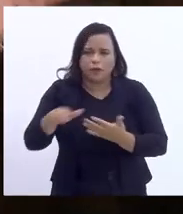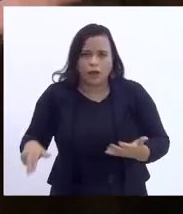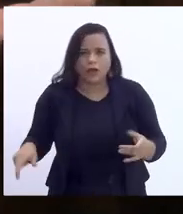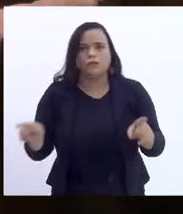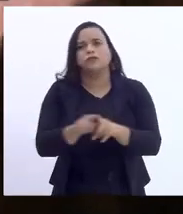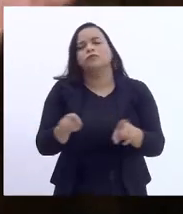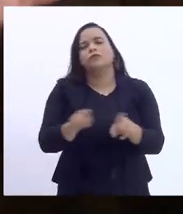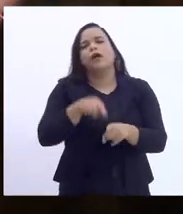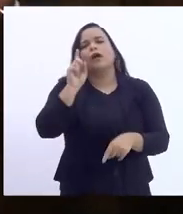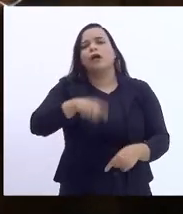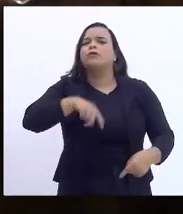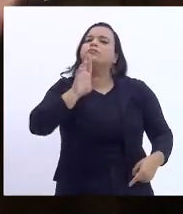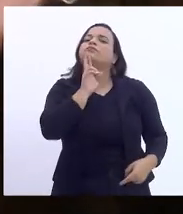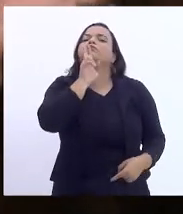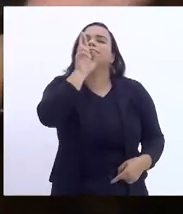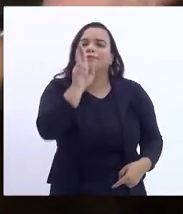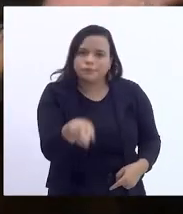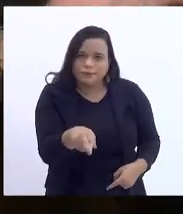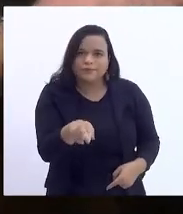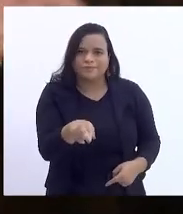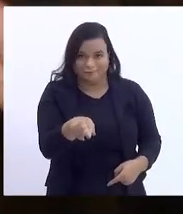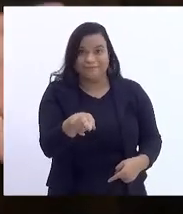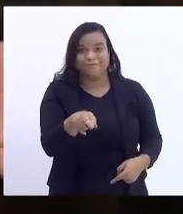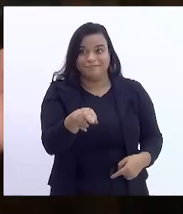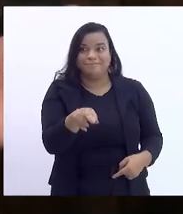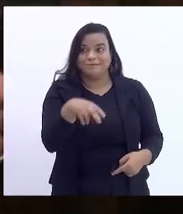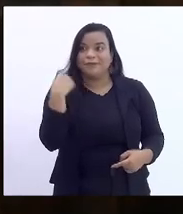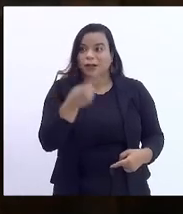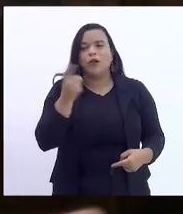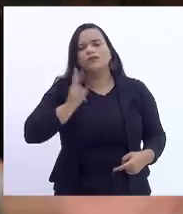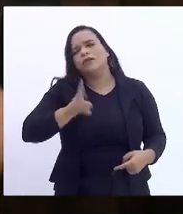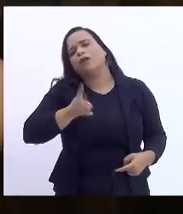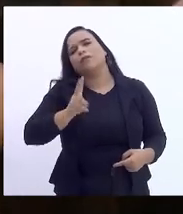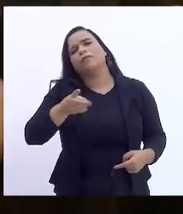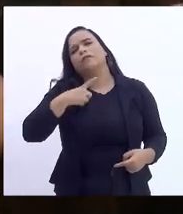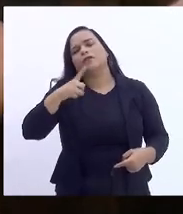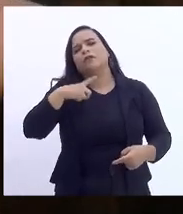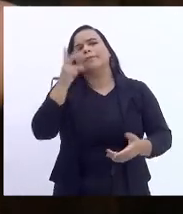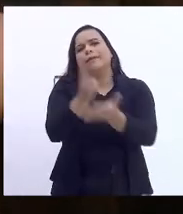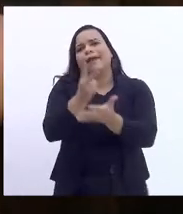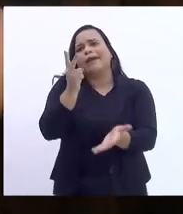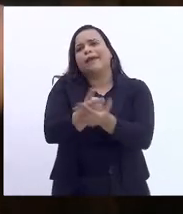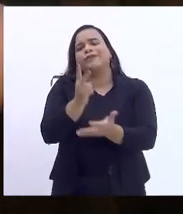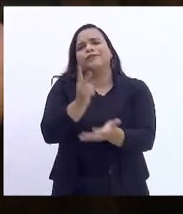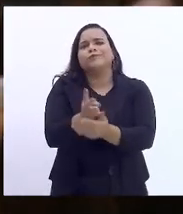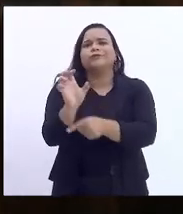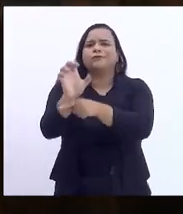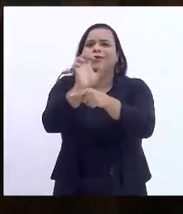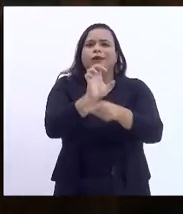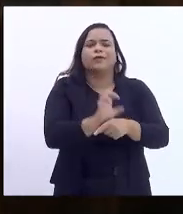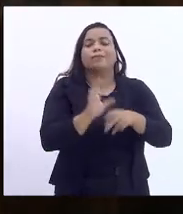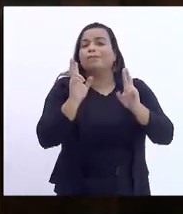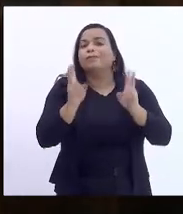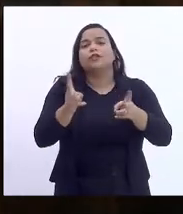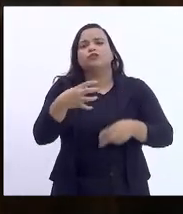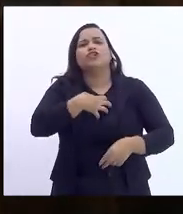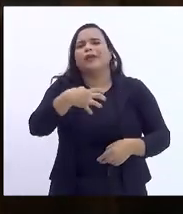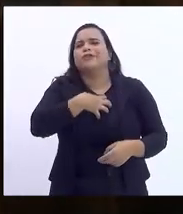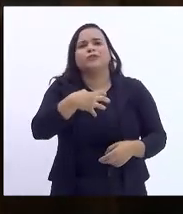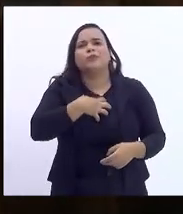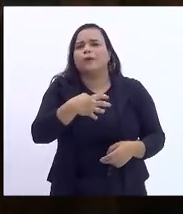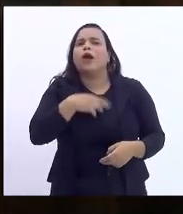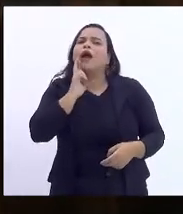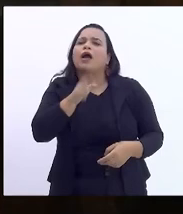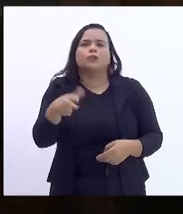são respostas que saímos daqui sempre no mesmo estado se resposta então eu acho que